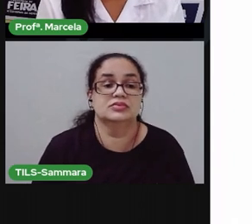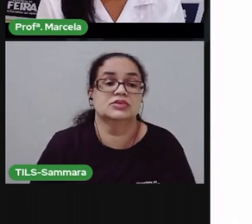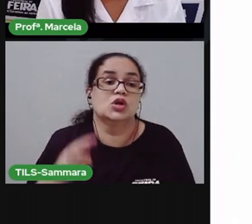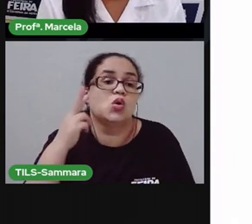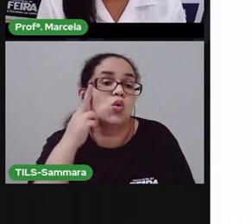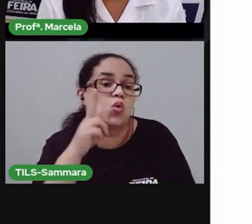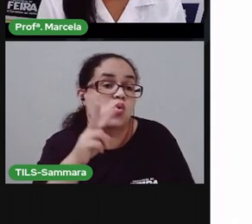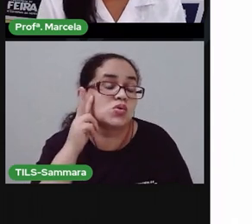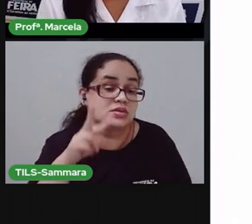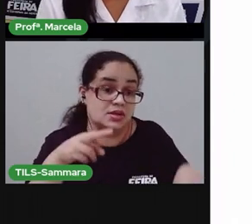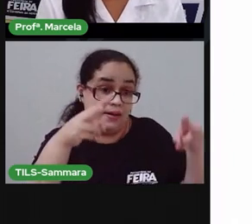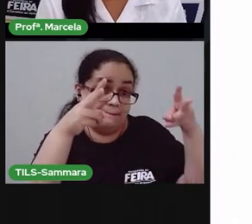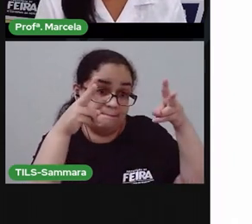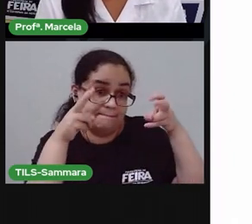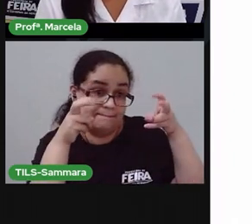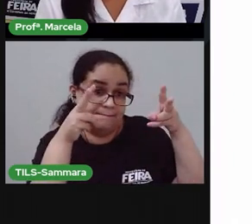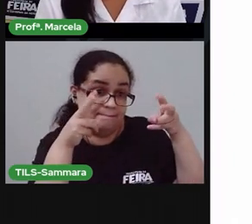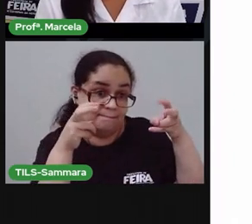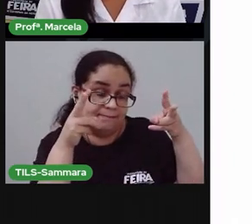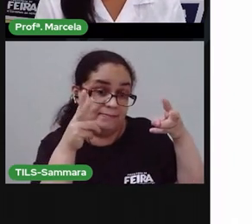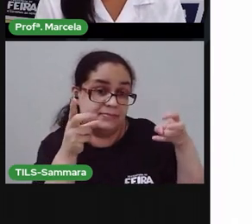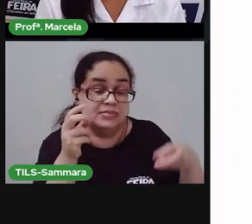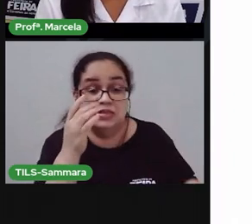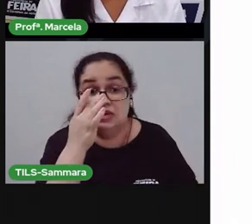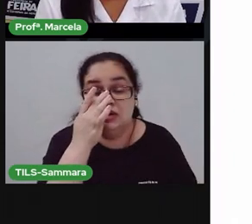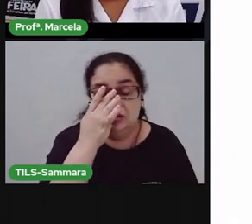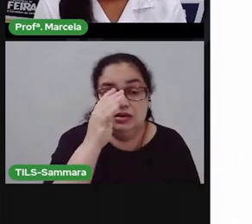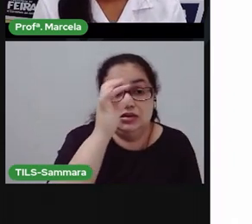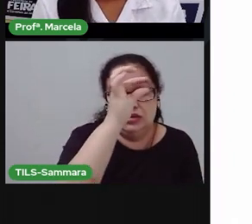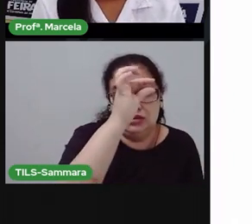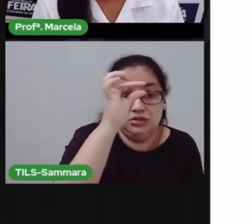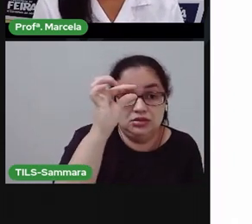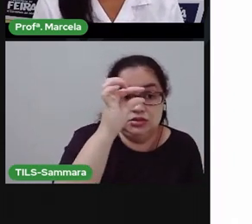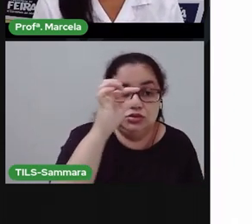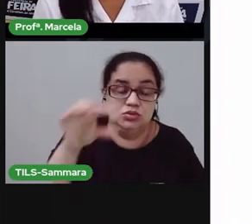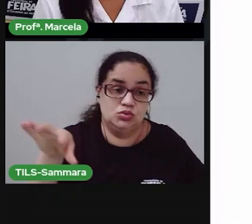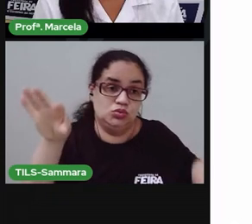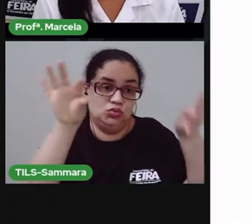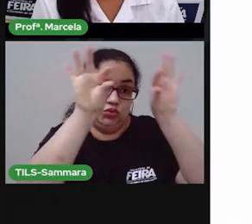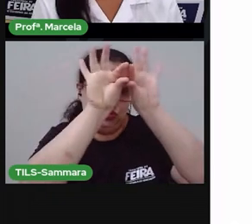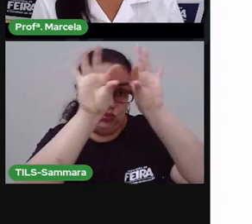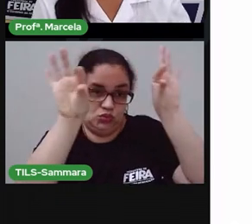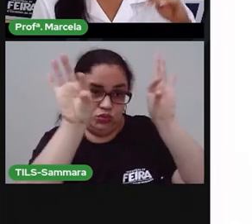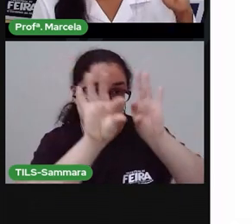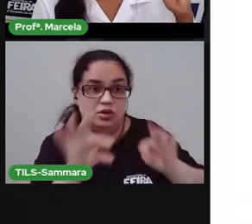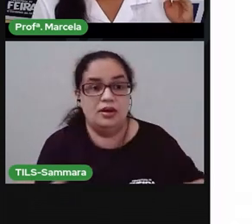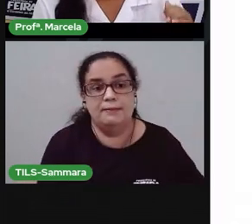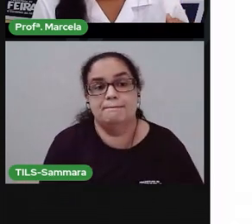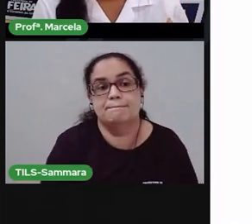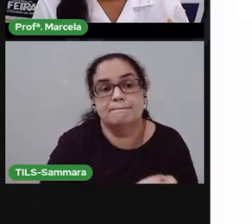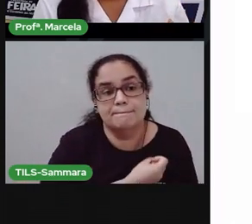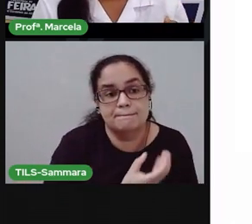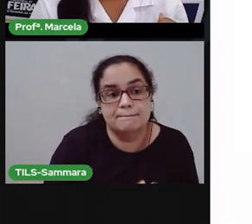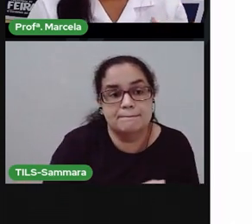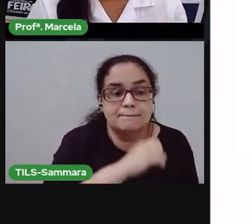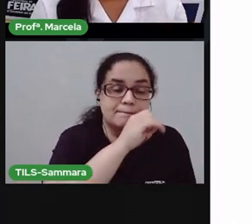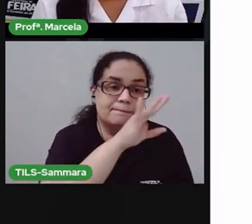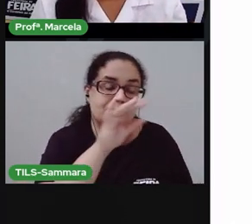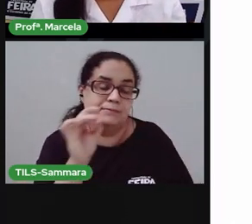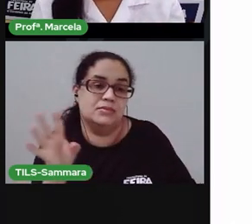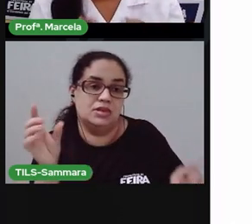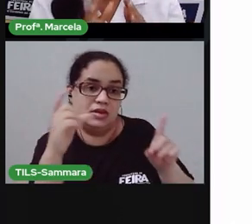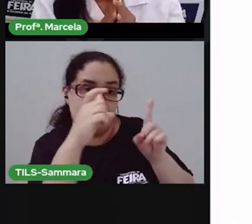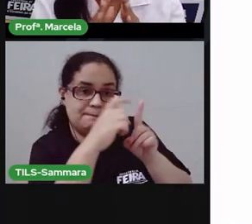Vocês conseguem perceber que nas linhas, nos versos desse poema, para cada palavra, quando